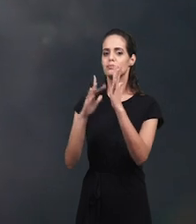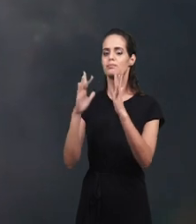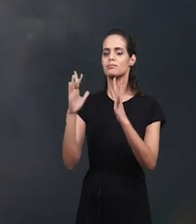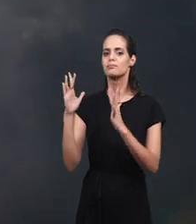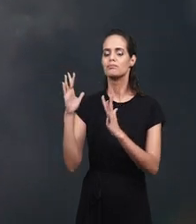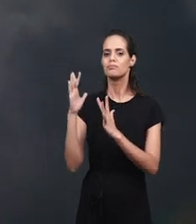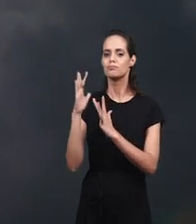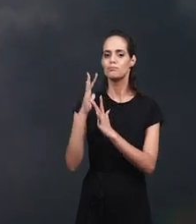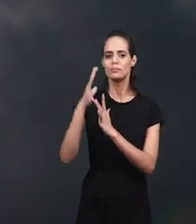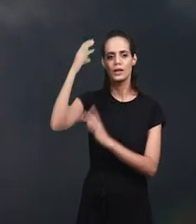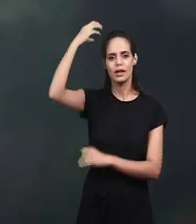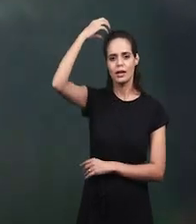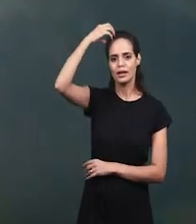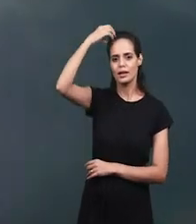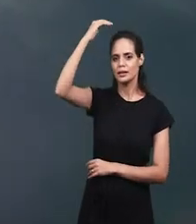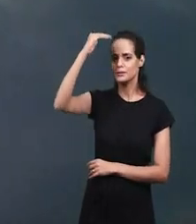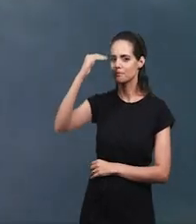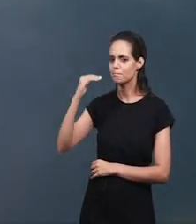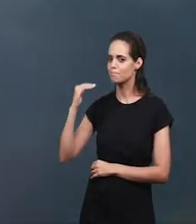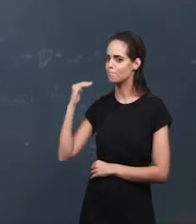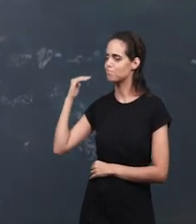Senhor Jesus,